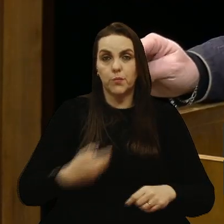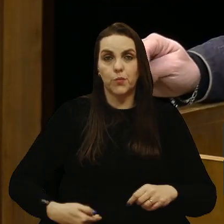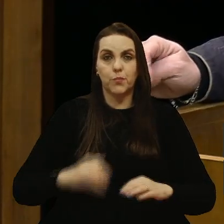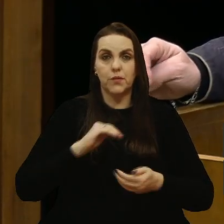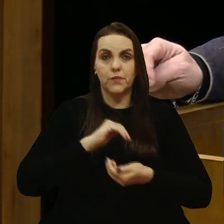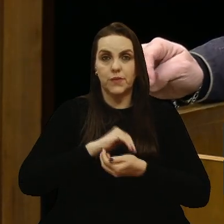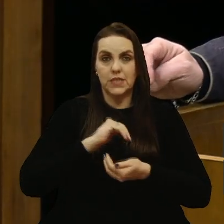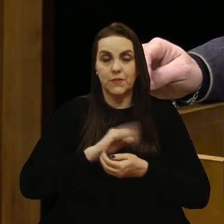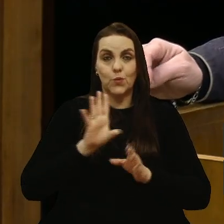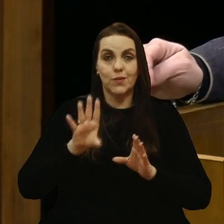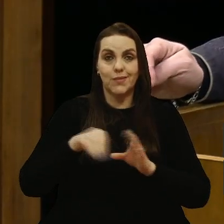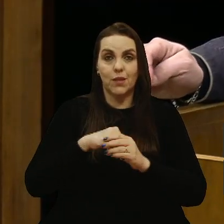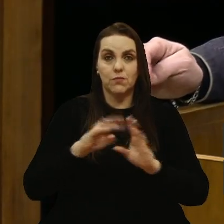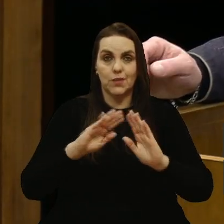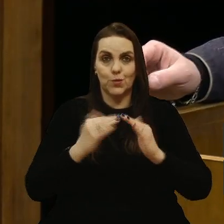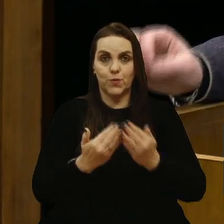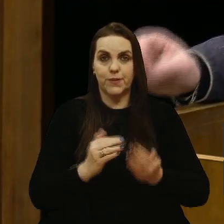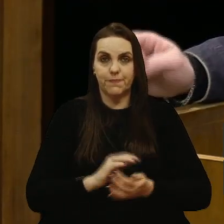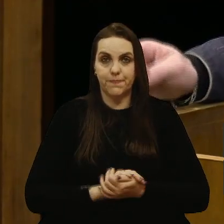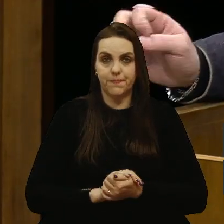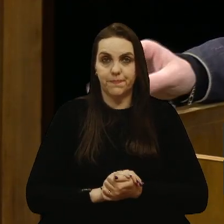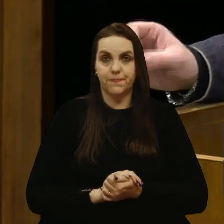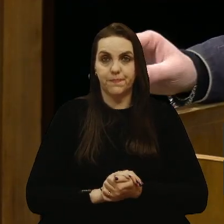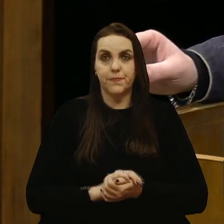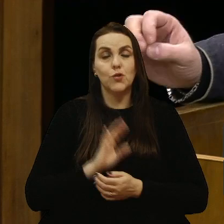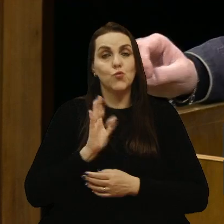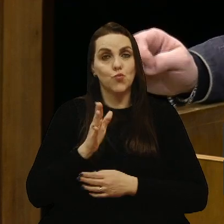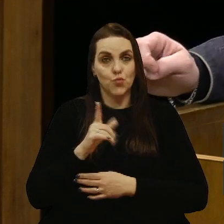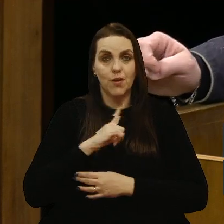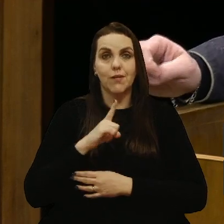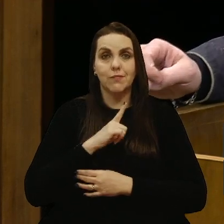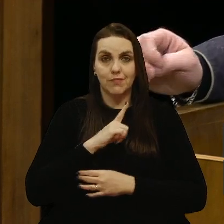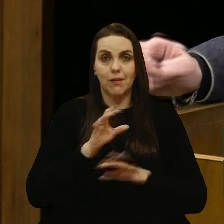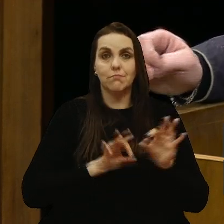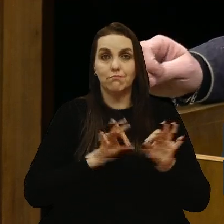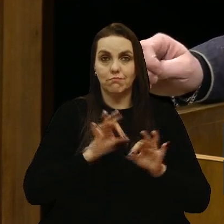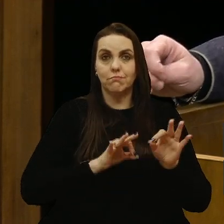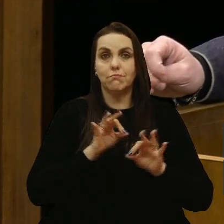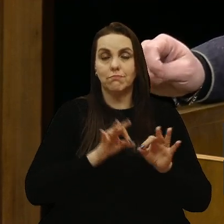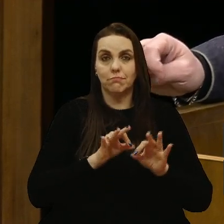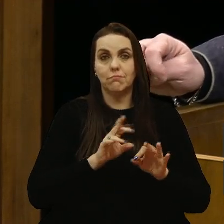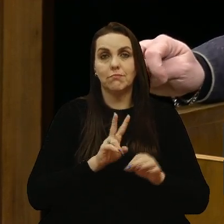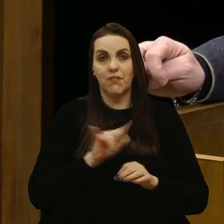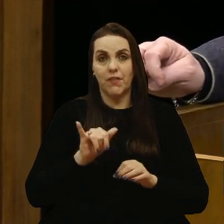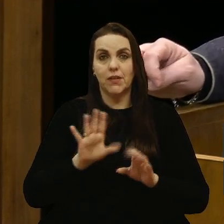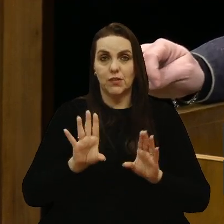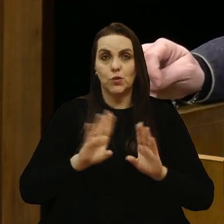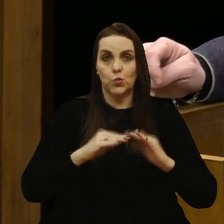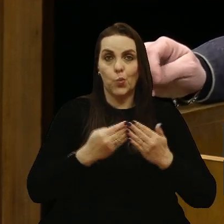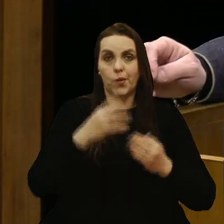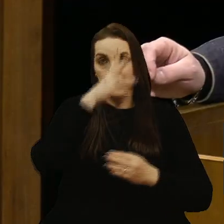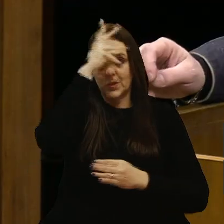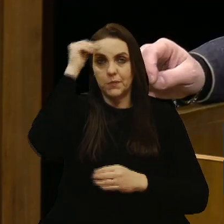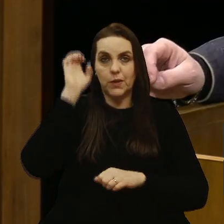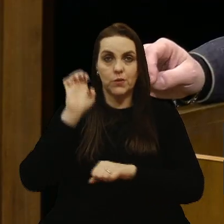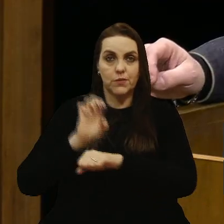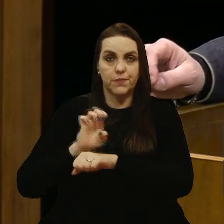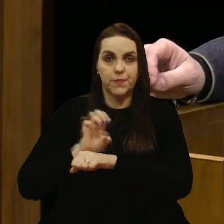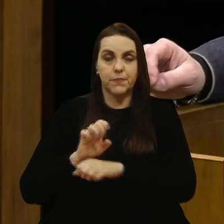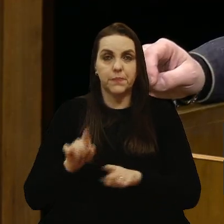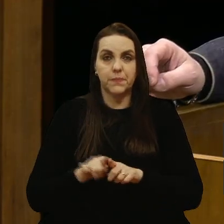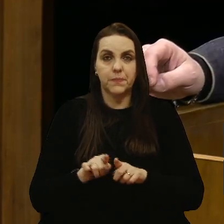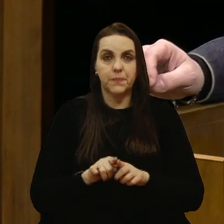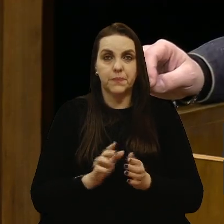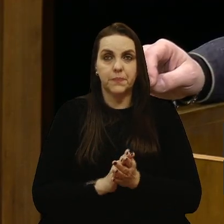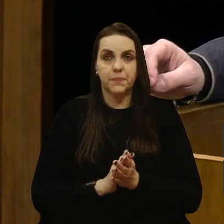civil nas escolas. Que isso que já está sendo implementado nas escolas municipais e estaduais